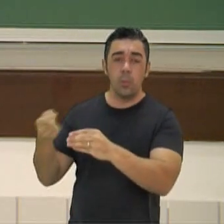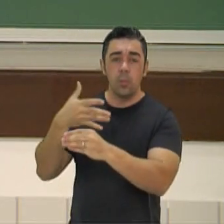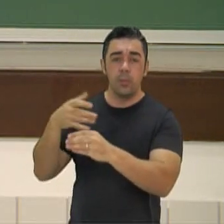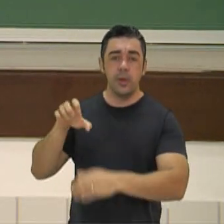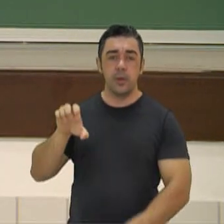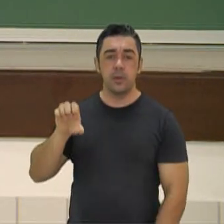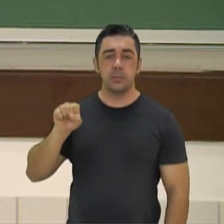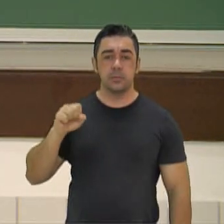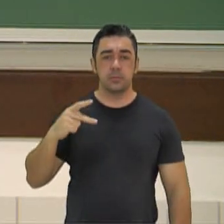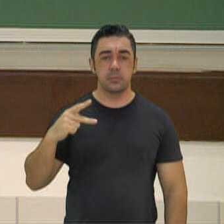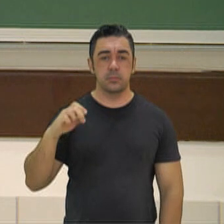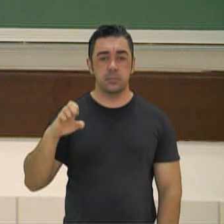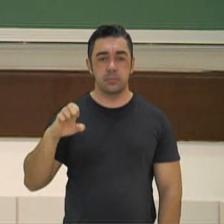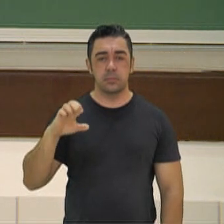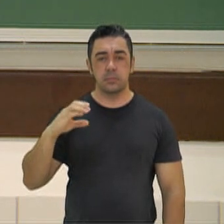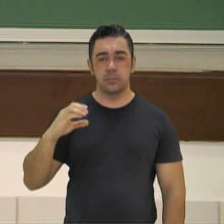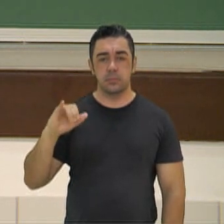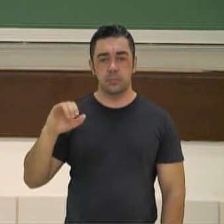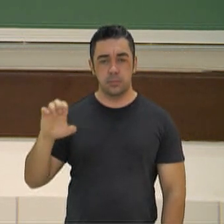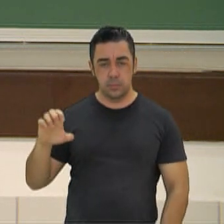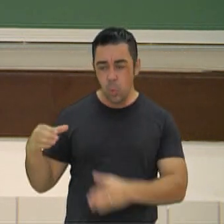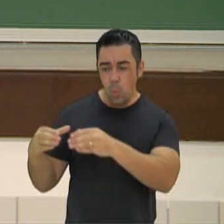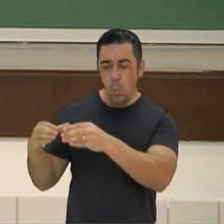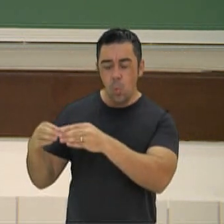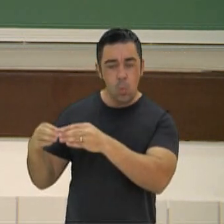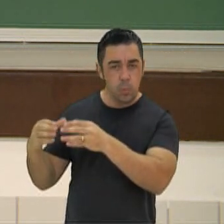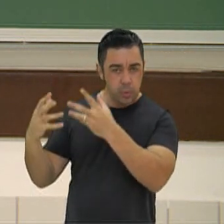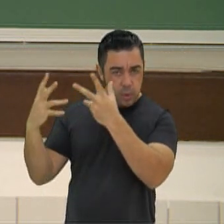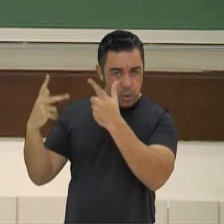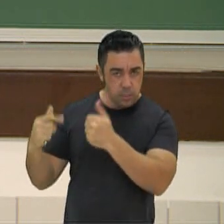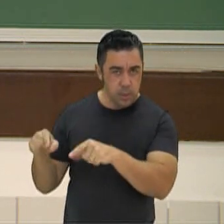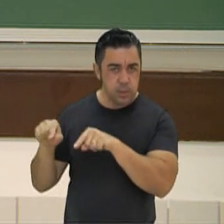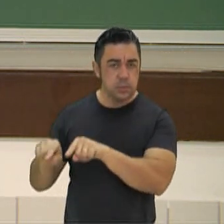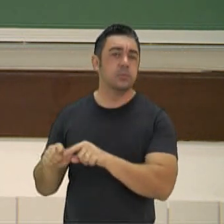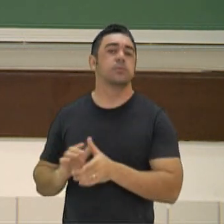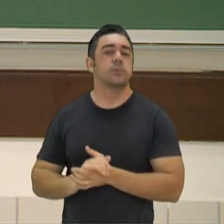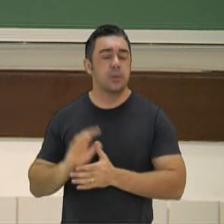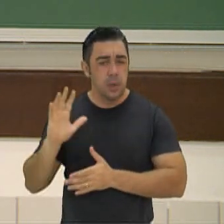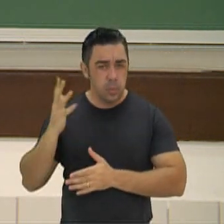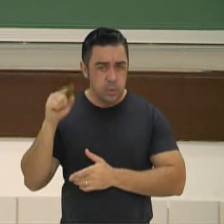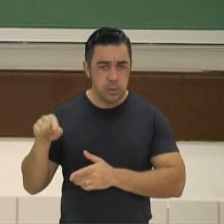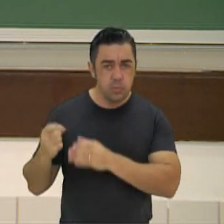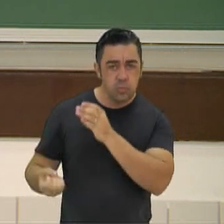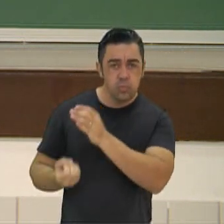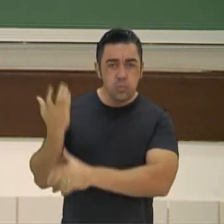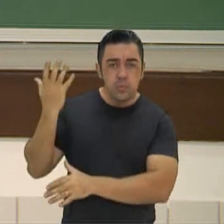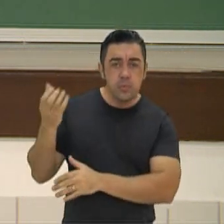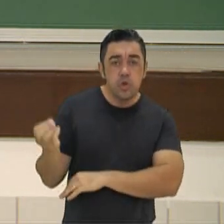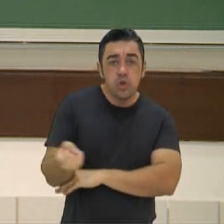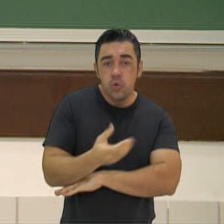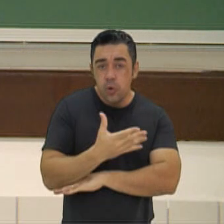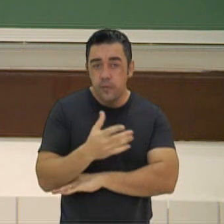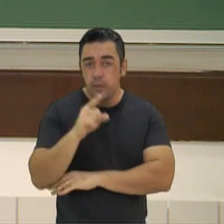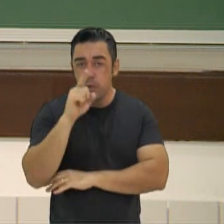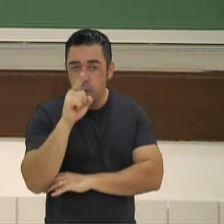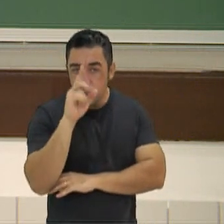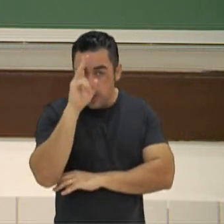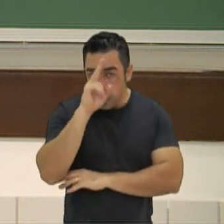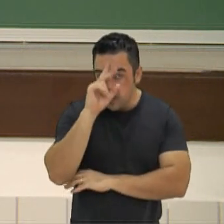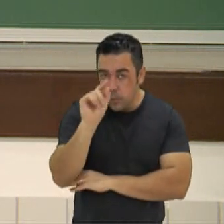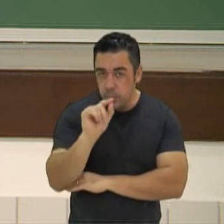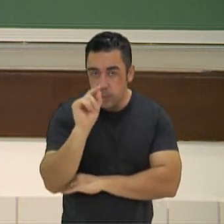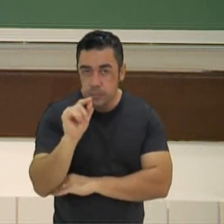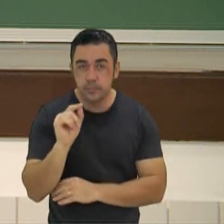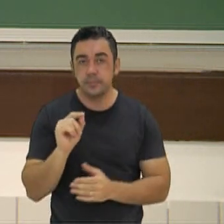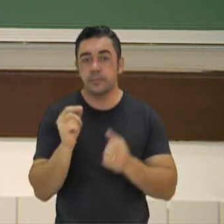mecanismo evolutivo ele vai trabalhando dentro de uma população, pode ocorrer a formação de novas espécies. Lembrando, pessoal,